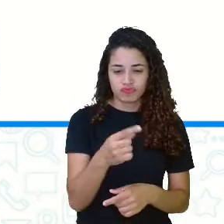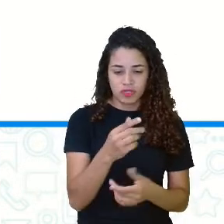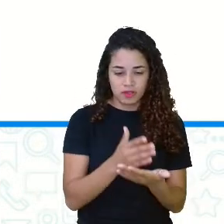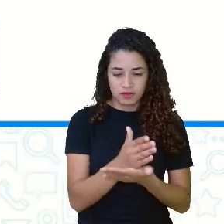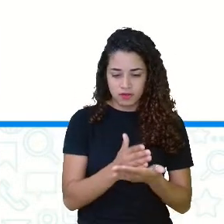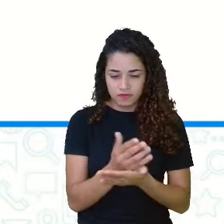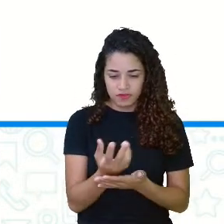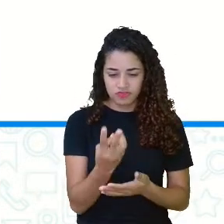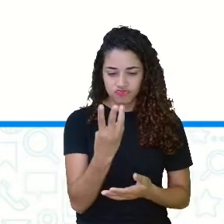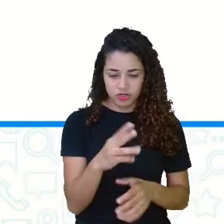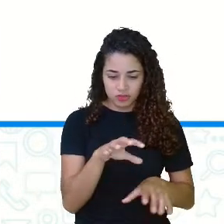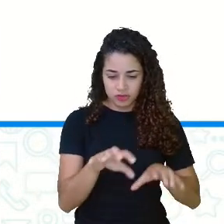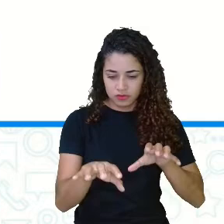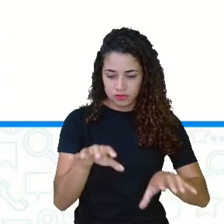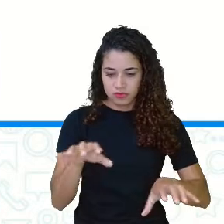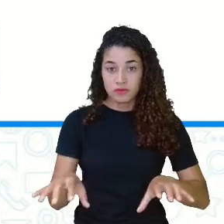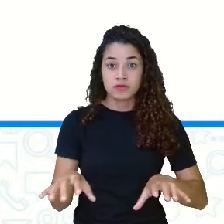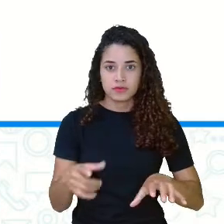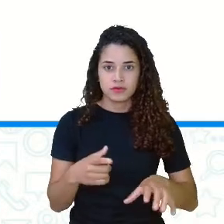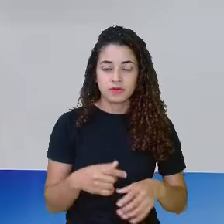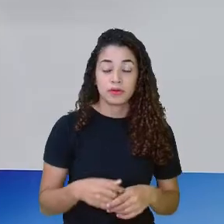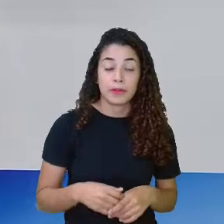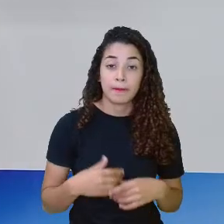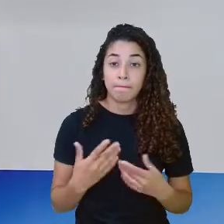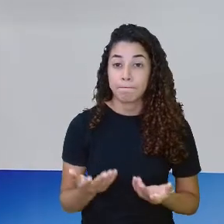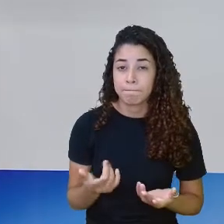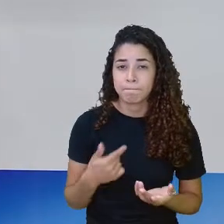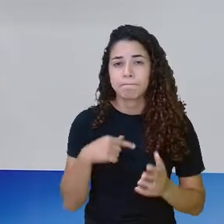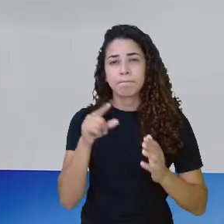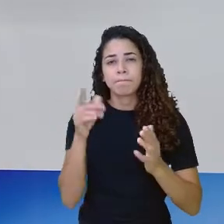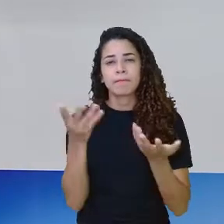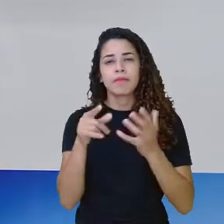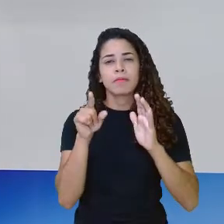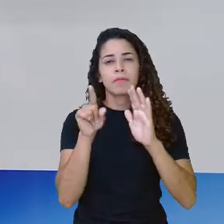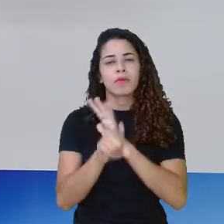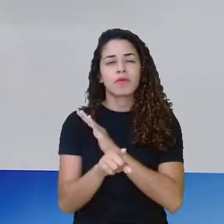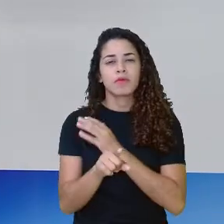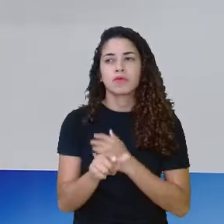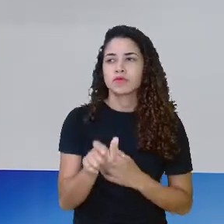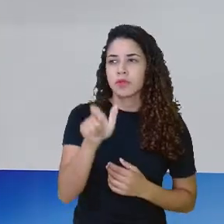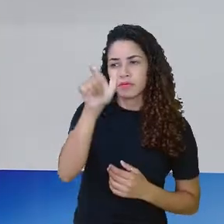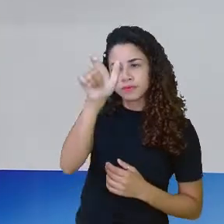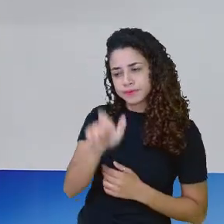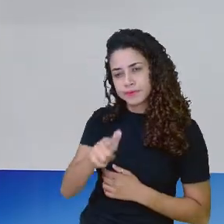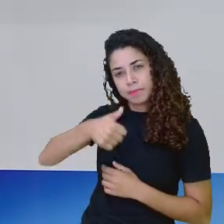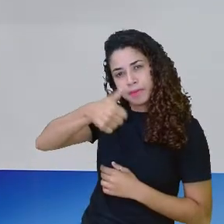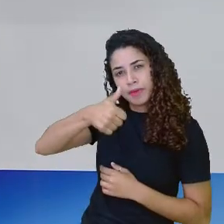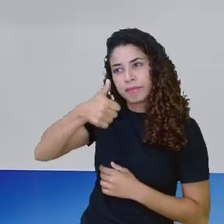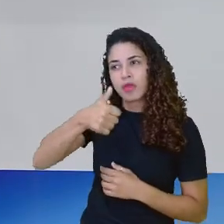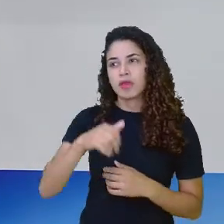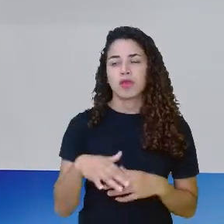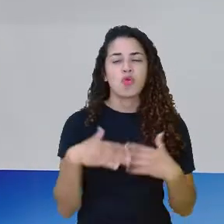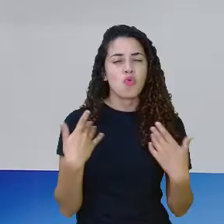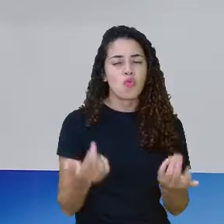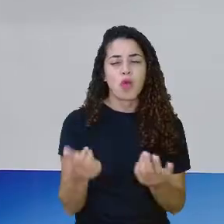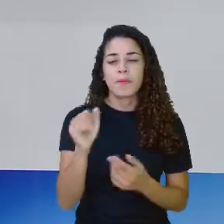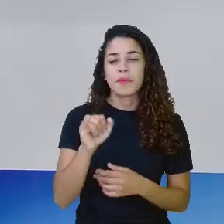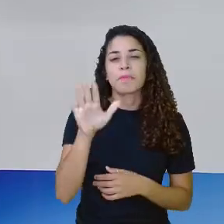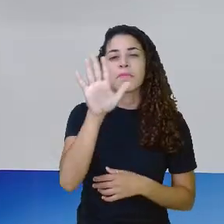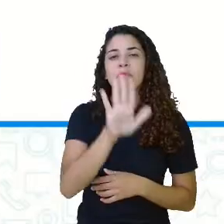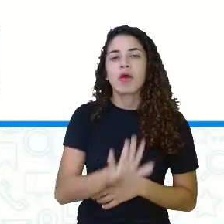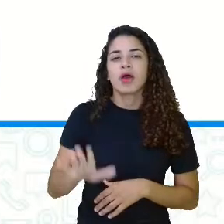pintei 2. Aí eu pergunto, nessa primeira parte aqui, qual é a figura que